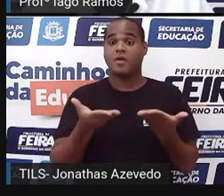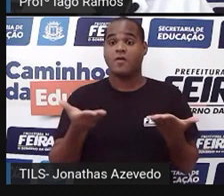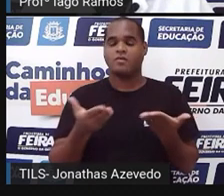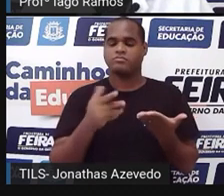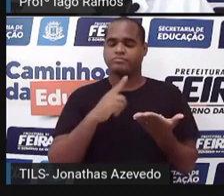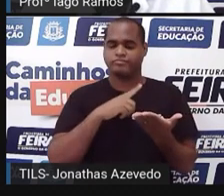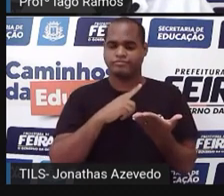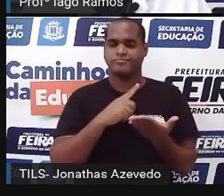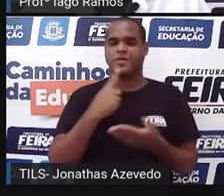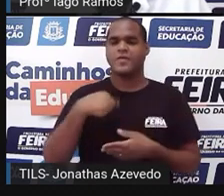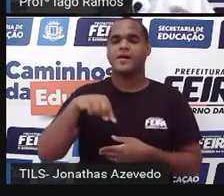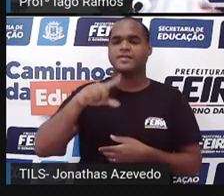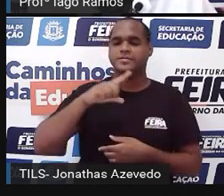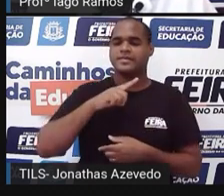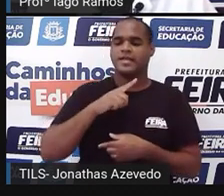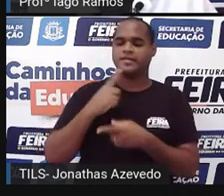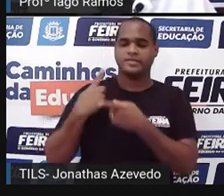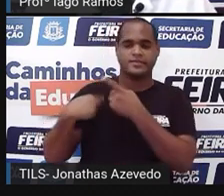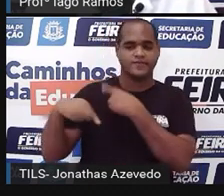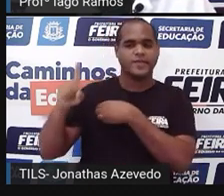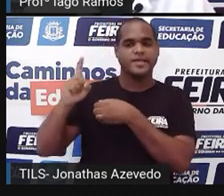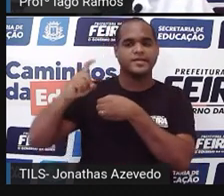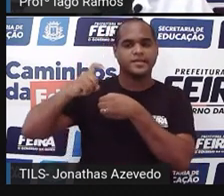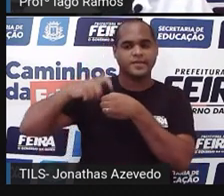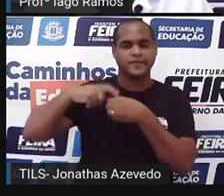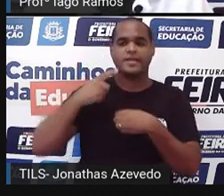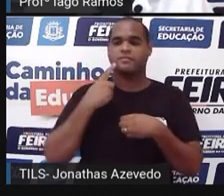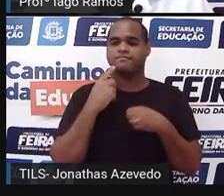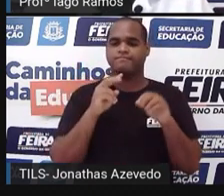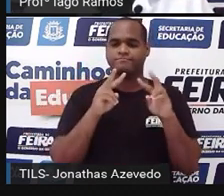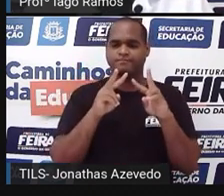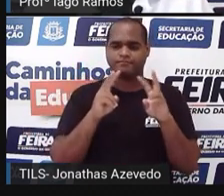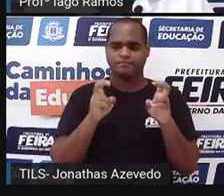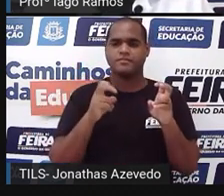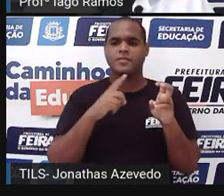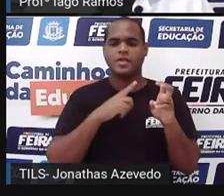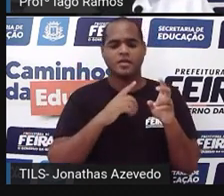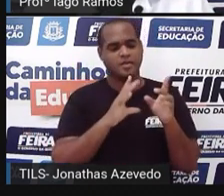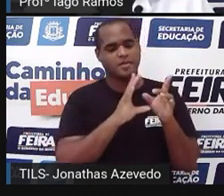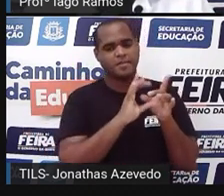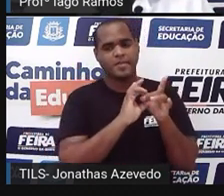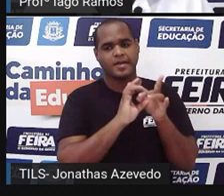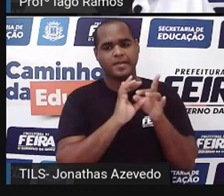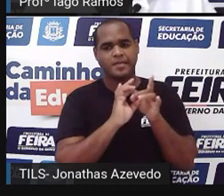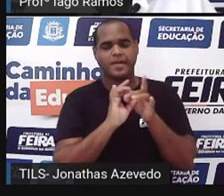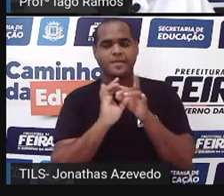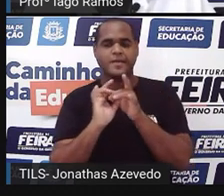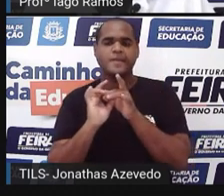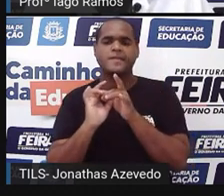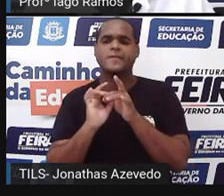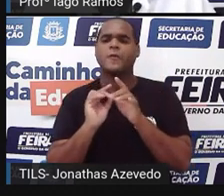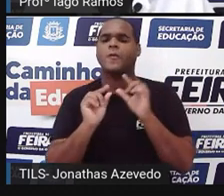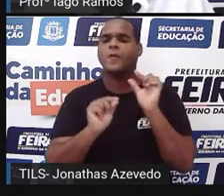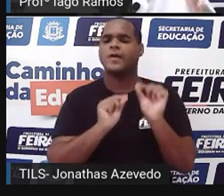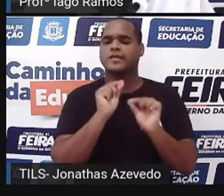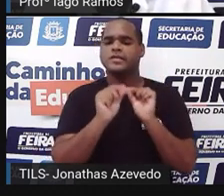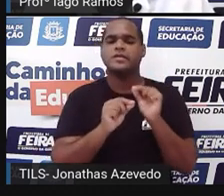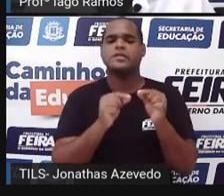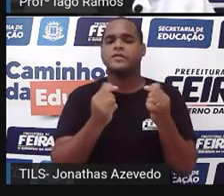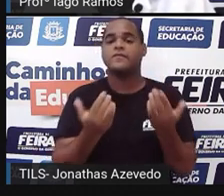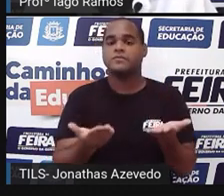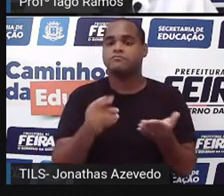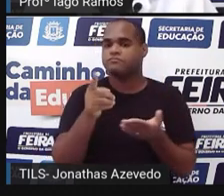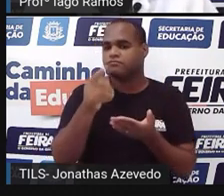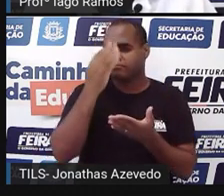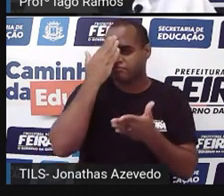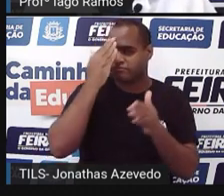agora a gente vai voltar para aquela situação que faz parte do seu contexto tá E aí você vai